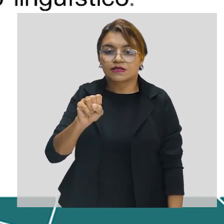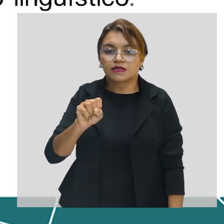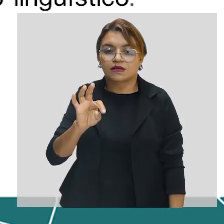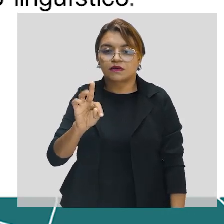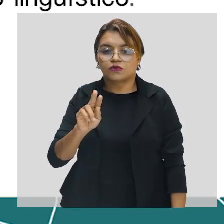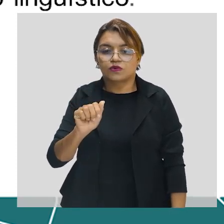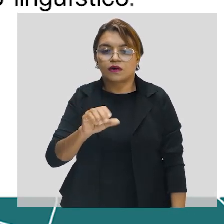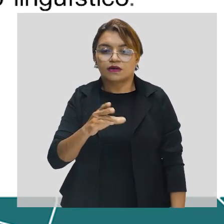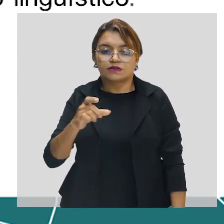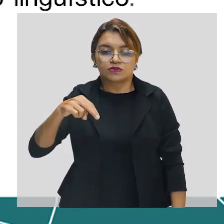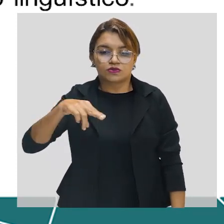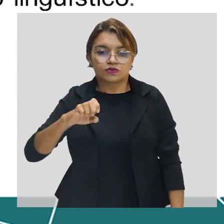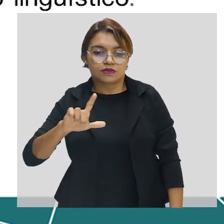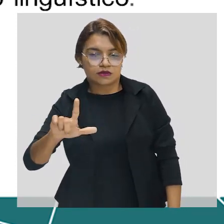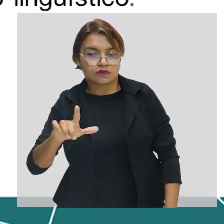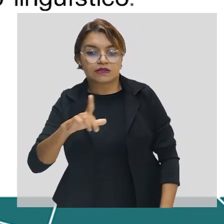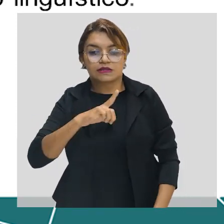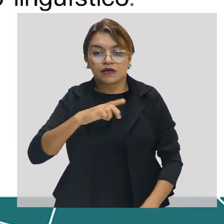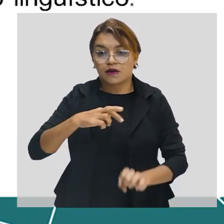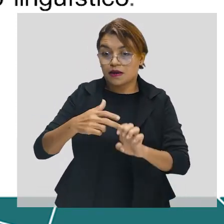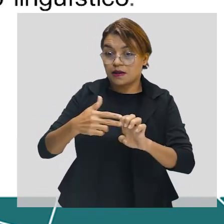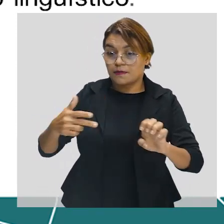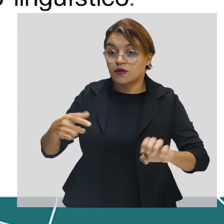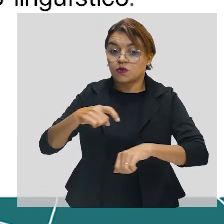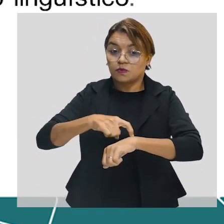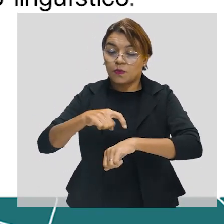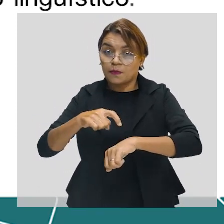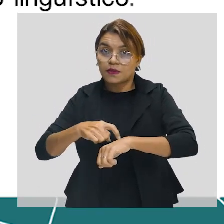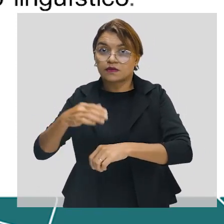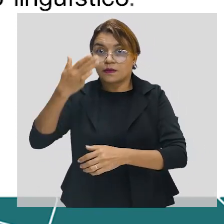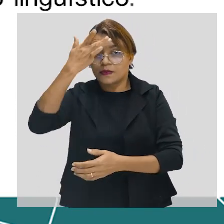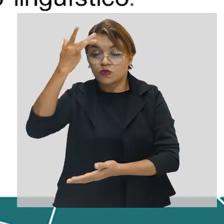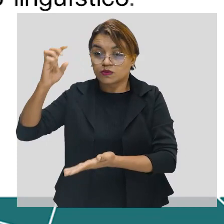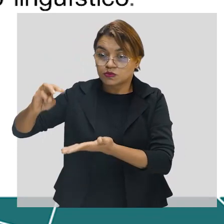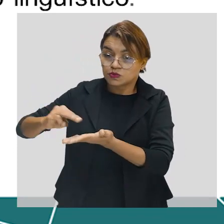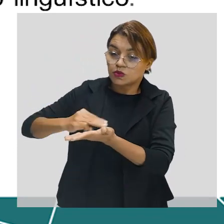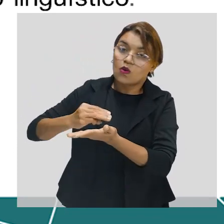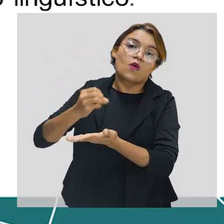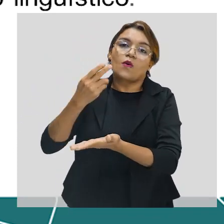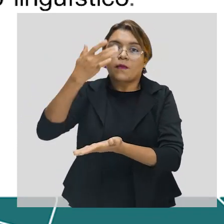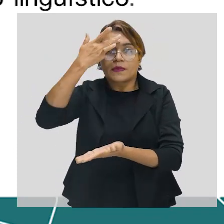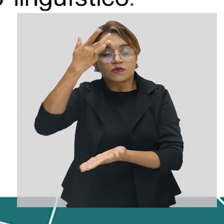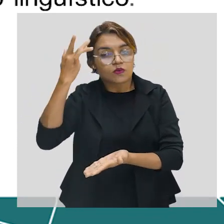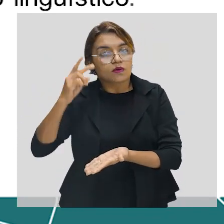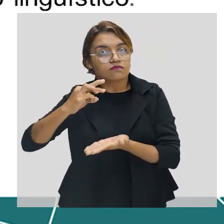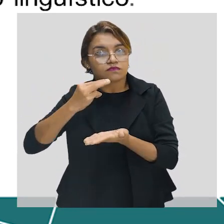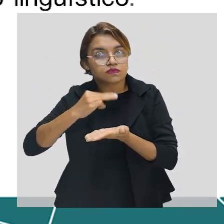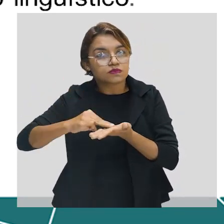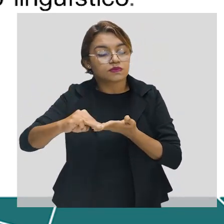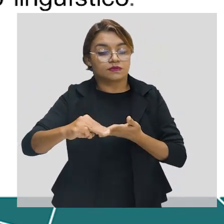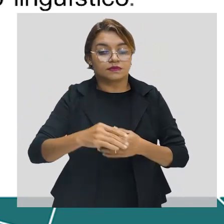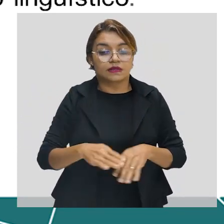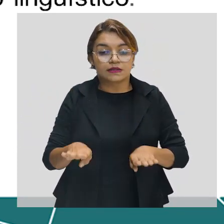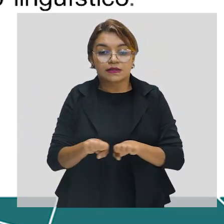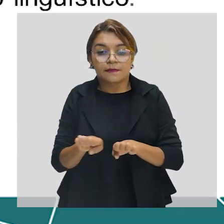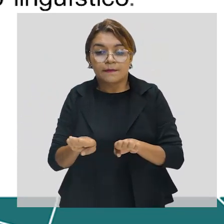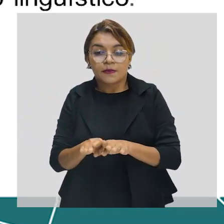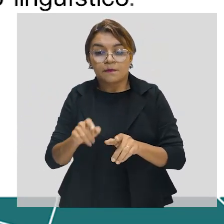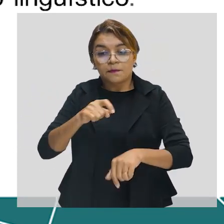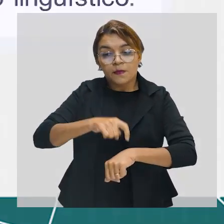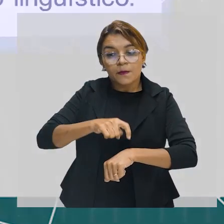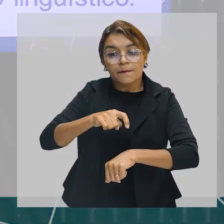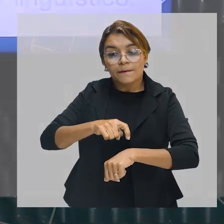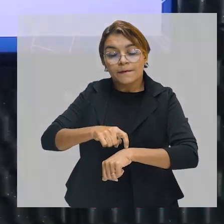pelos elementos da situação do emissor e do receptor e pelas circunstâncias de transmissão da